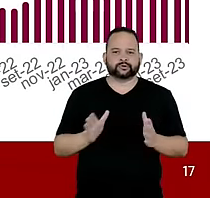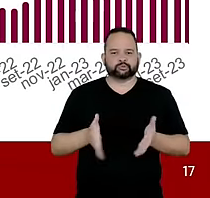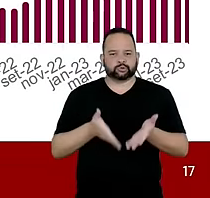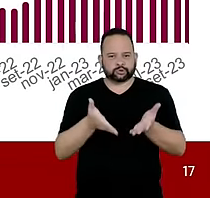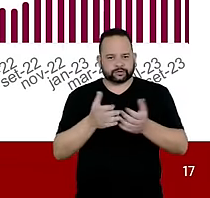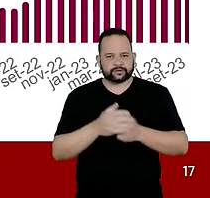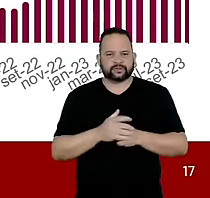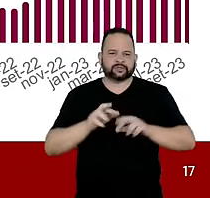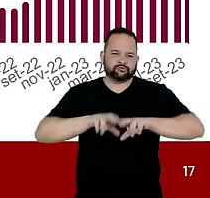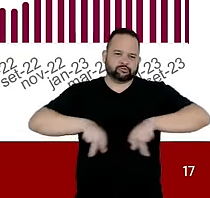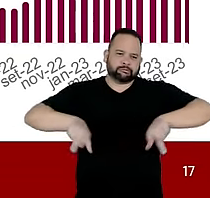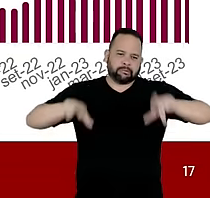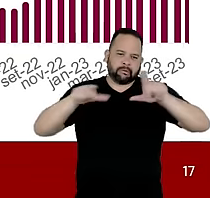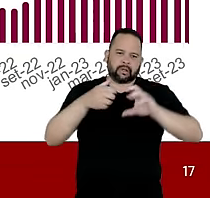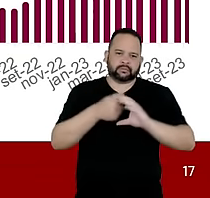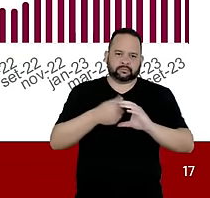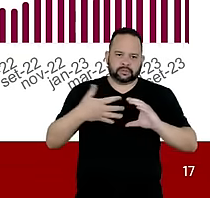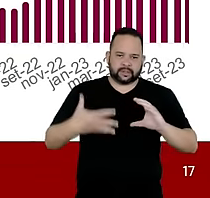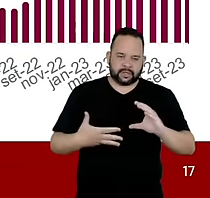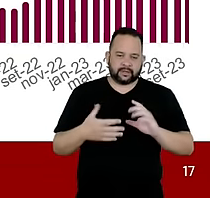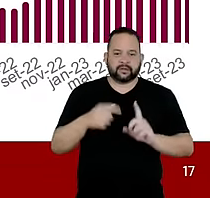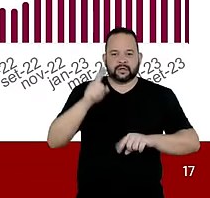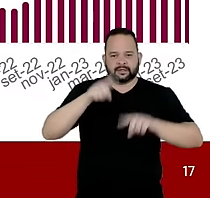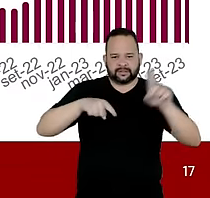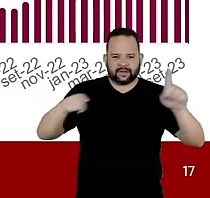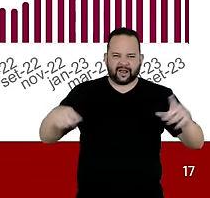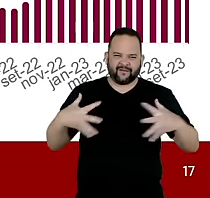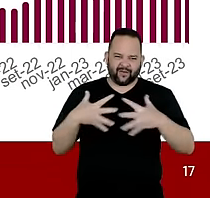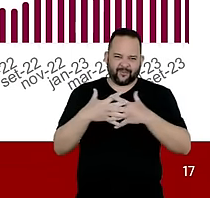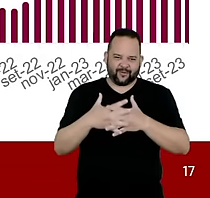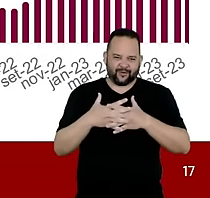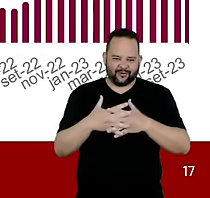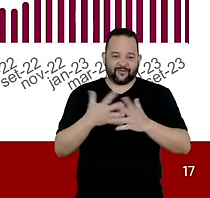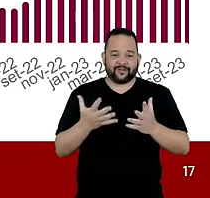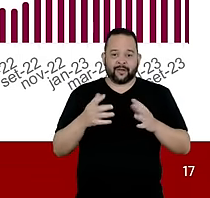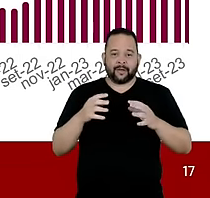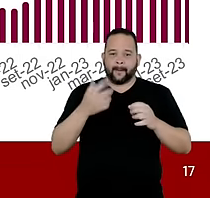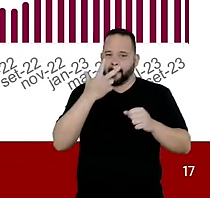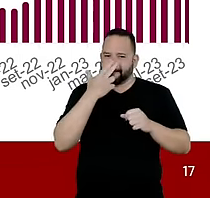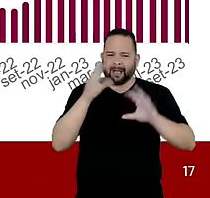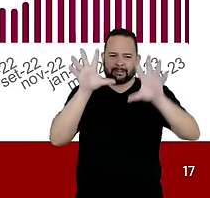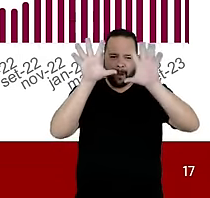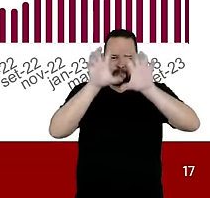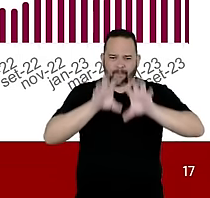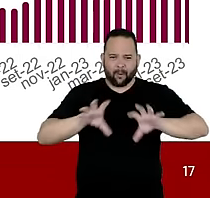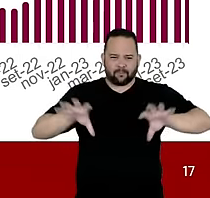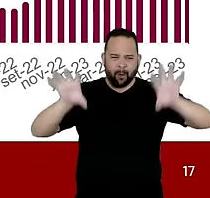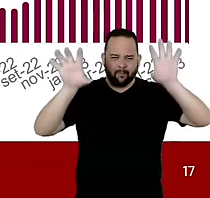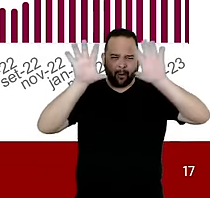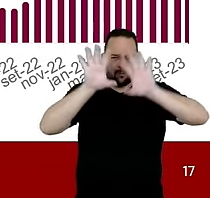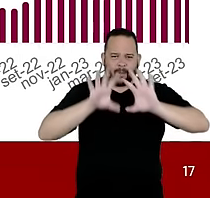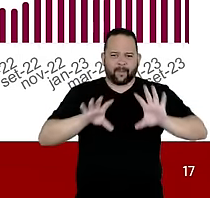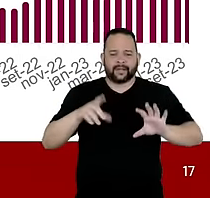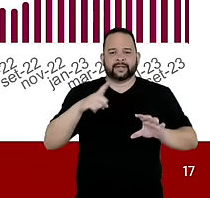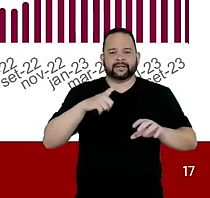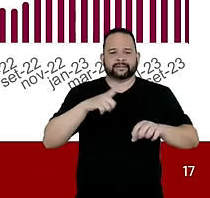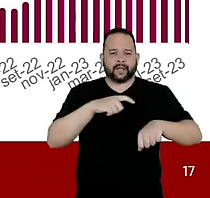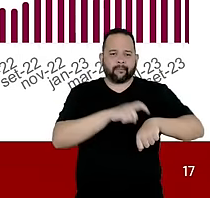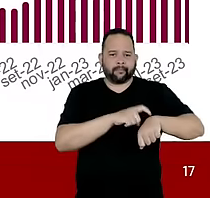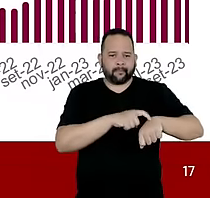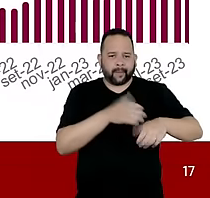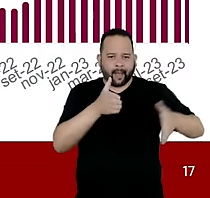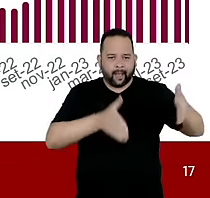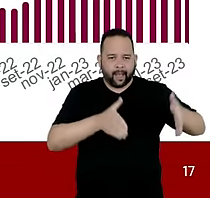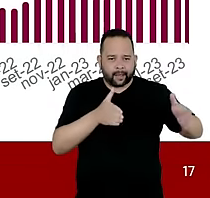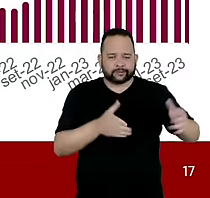características esse gráfico é bem bagunçado mesmo para mostrar é uma nuvem mesmo tem de tudo prazo preço risco e